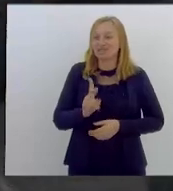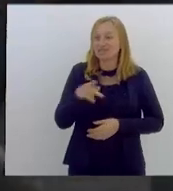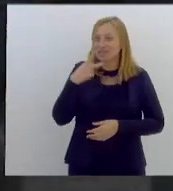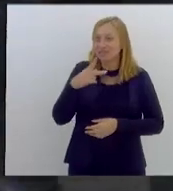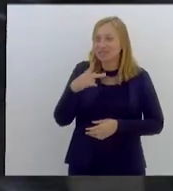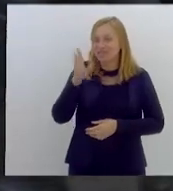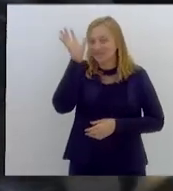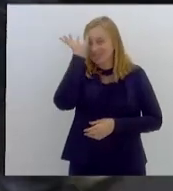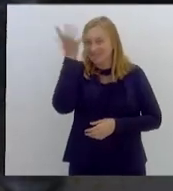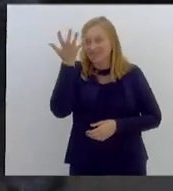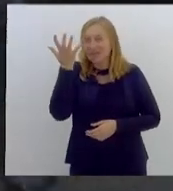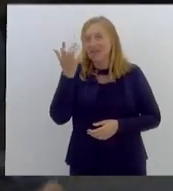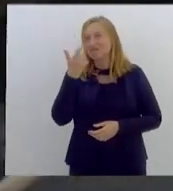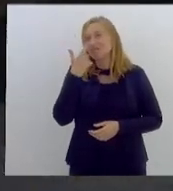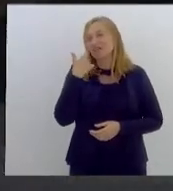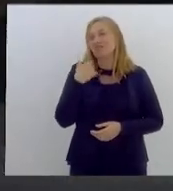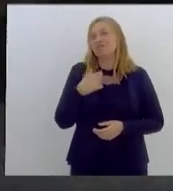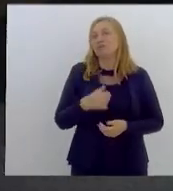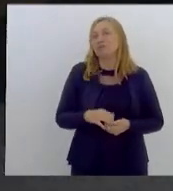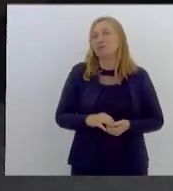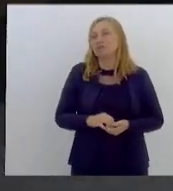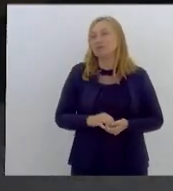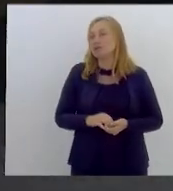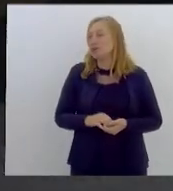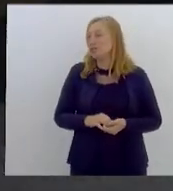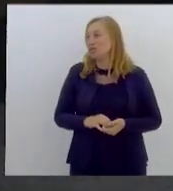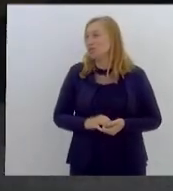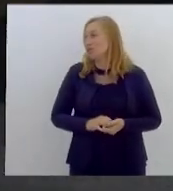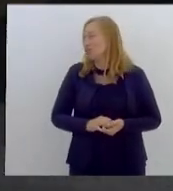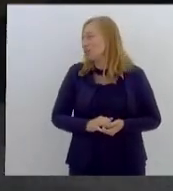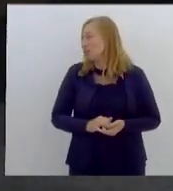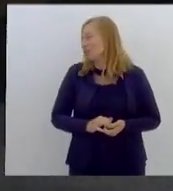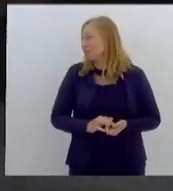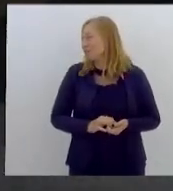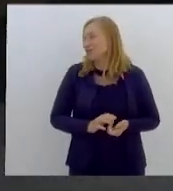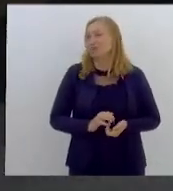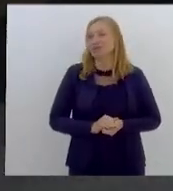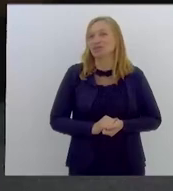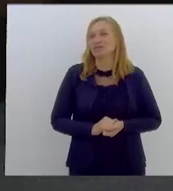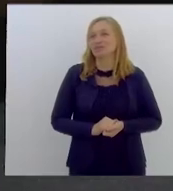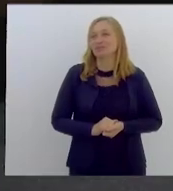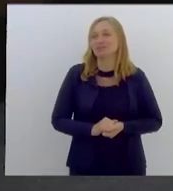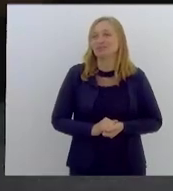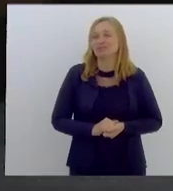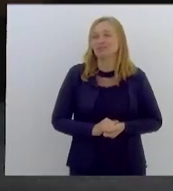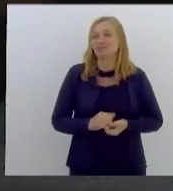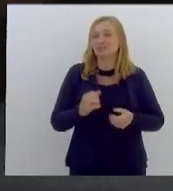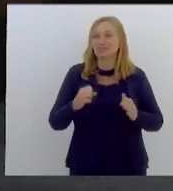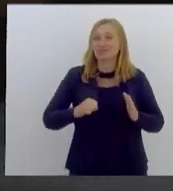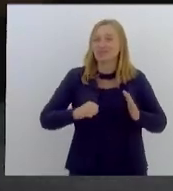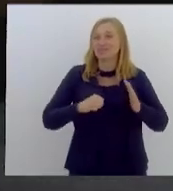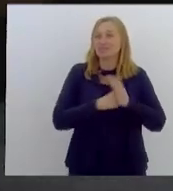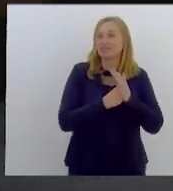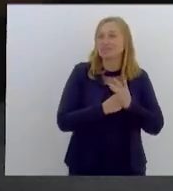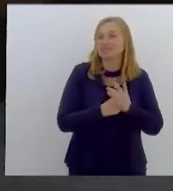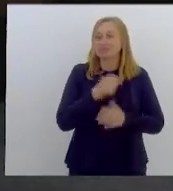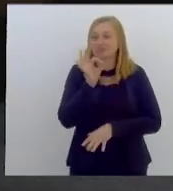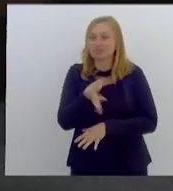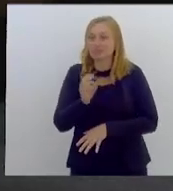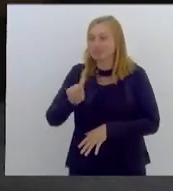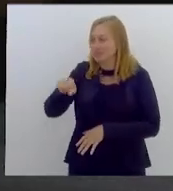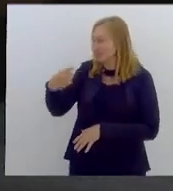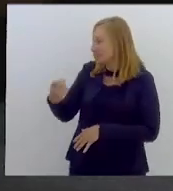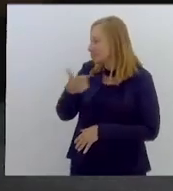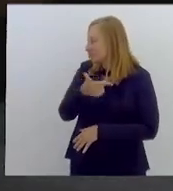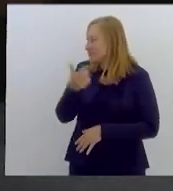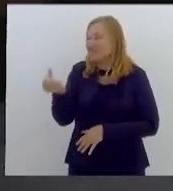resolvido só depois de 2026. Não é isso. É algo que gera impacto de fato e que não é só depois de